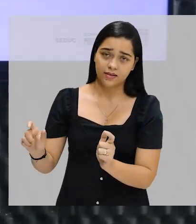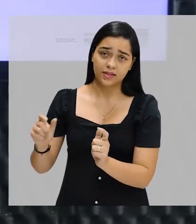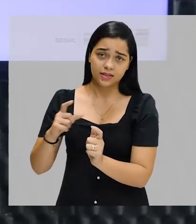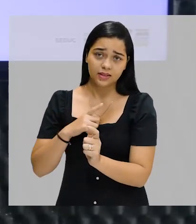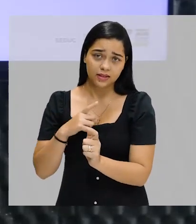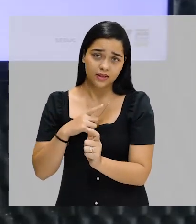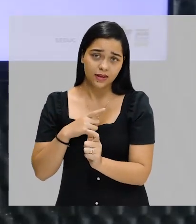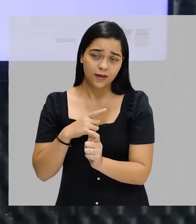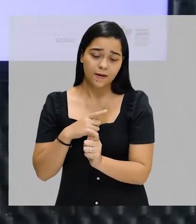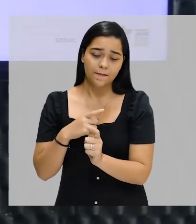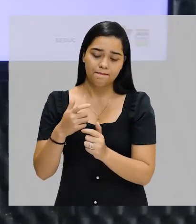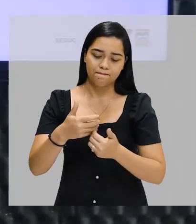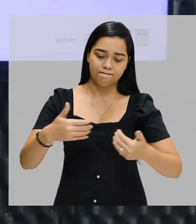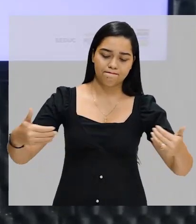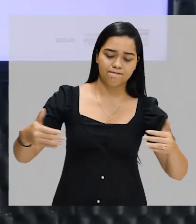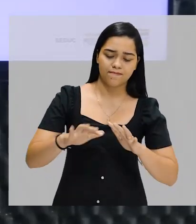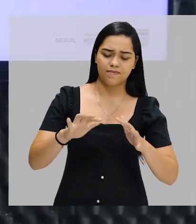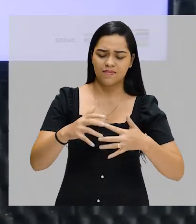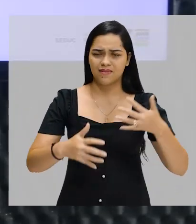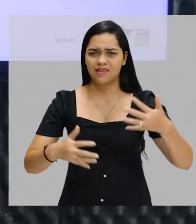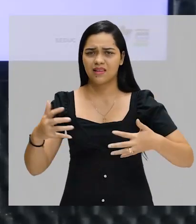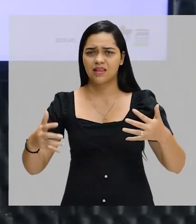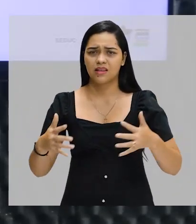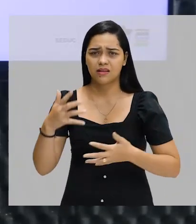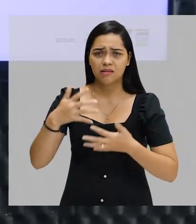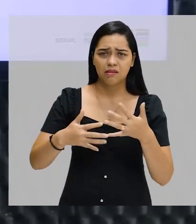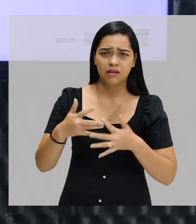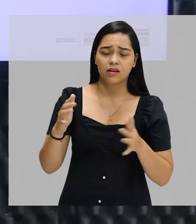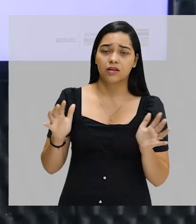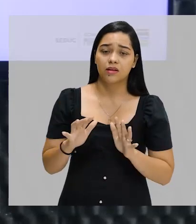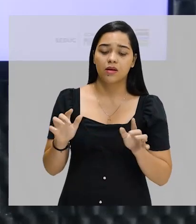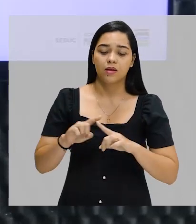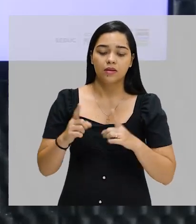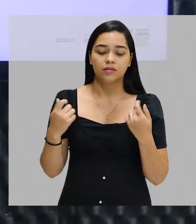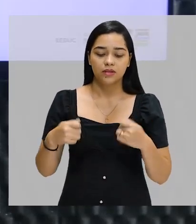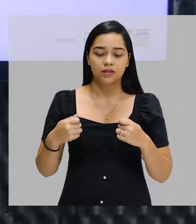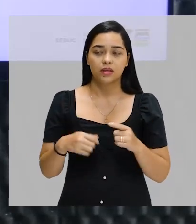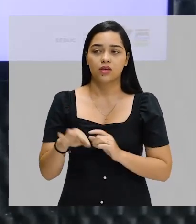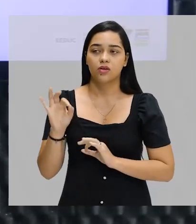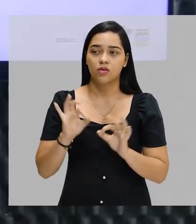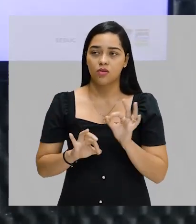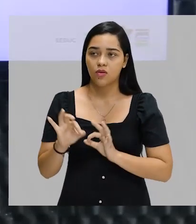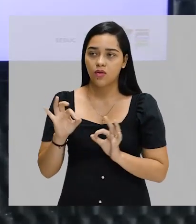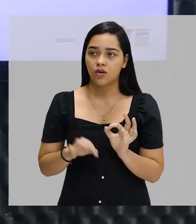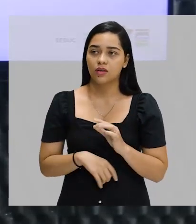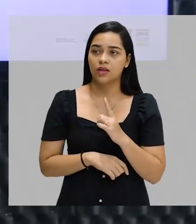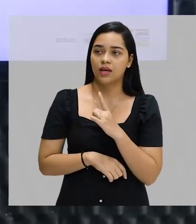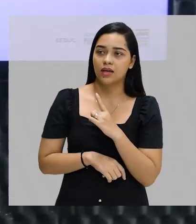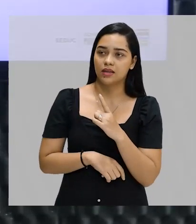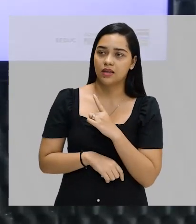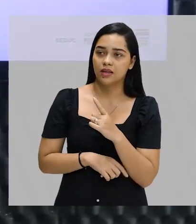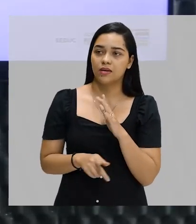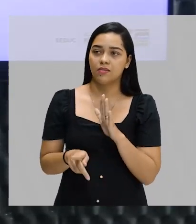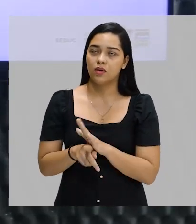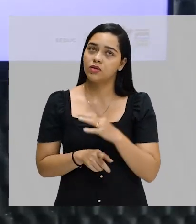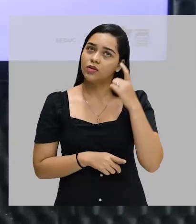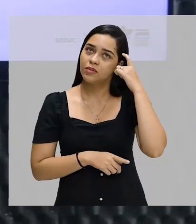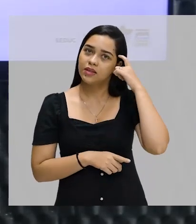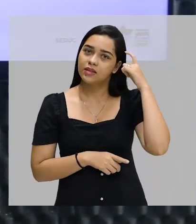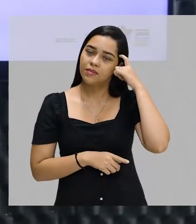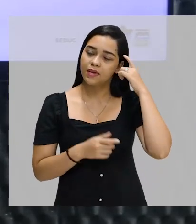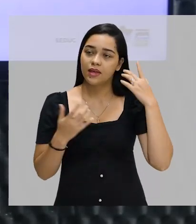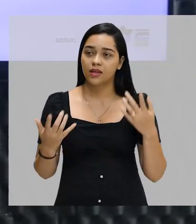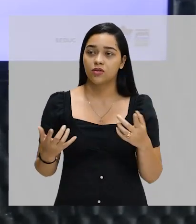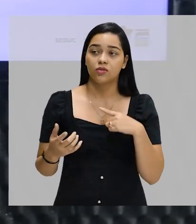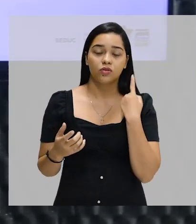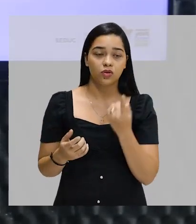palavras desordenadas. Elas precisam estar, claro, em ordem, alinhadas, seguindo uma linha de pensamento,